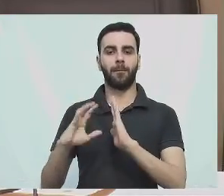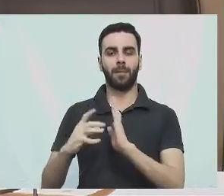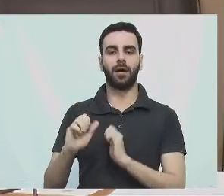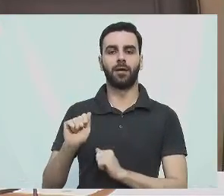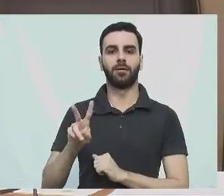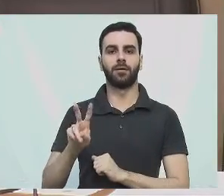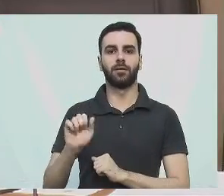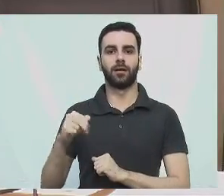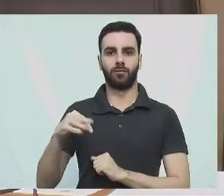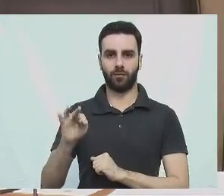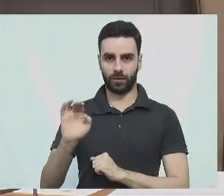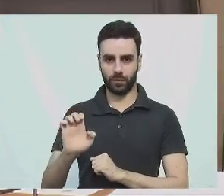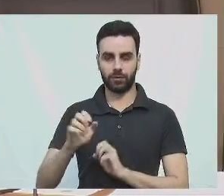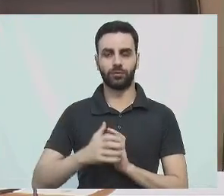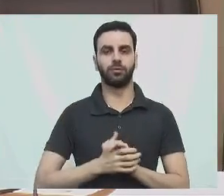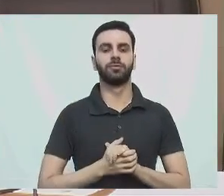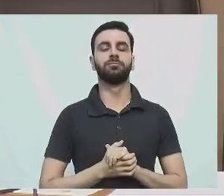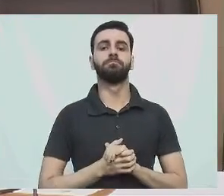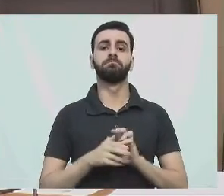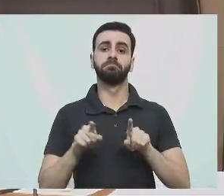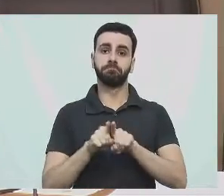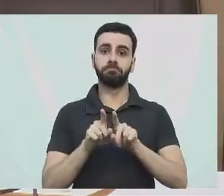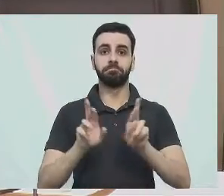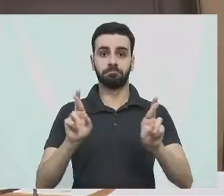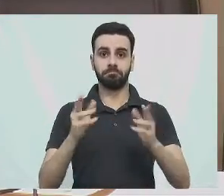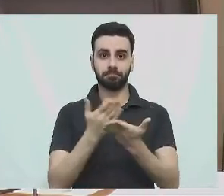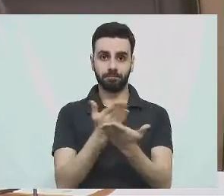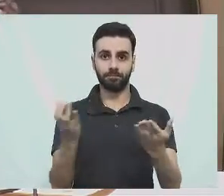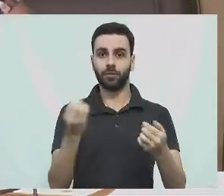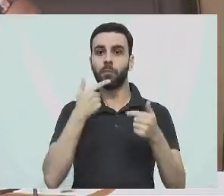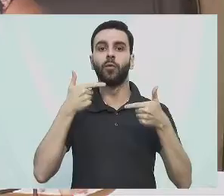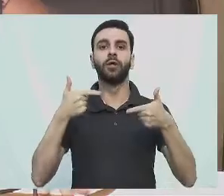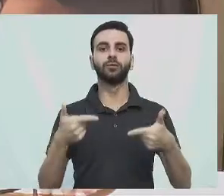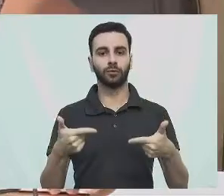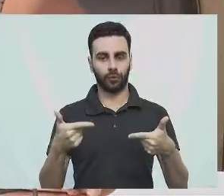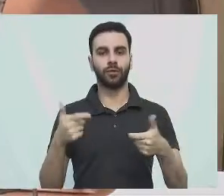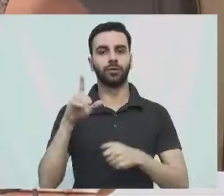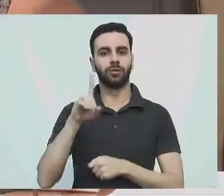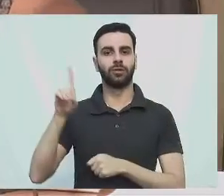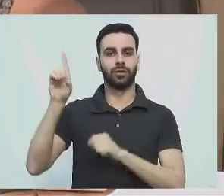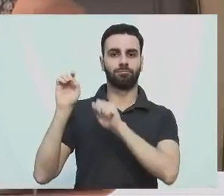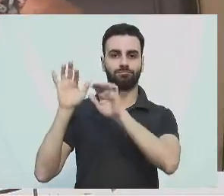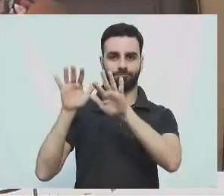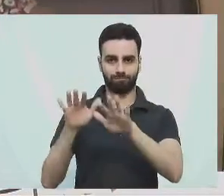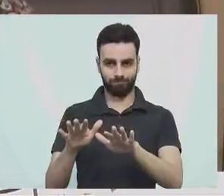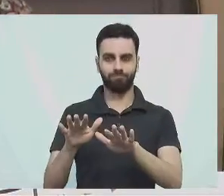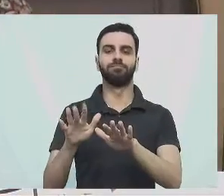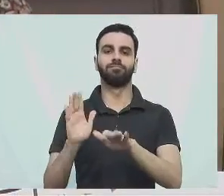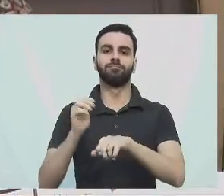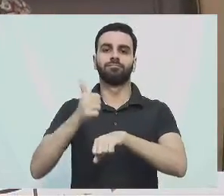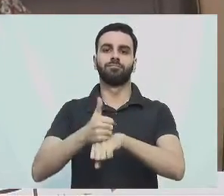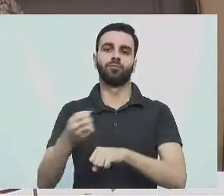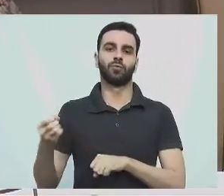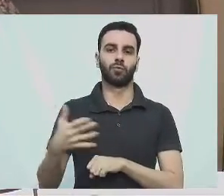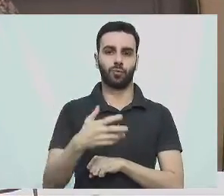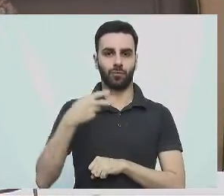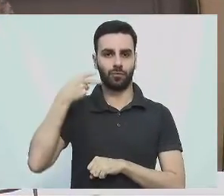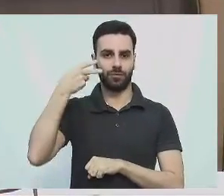vereador eleito, e desejar de imediato boa sorte, que Deus ilumine a caminhada de